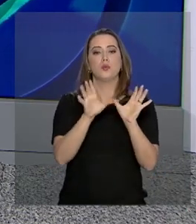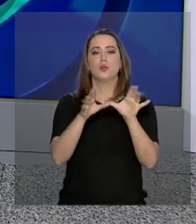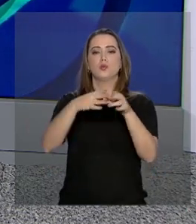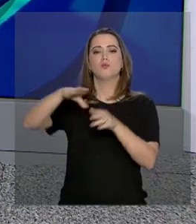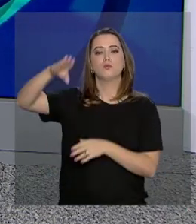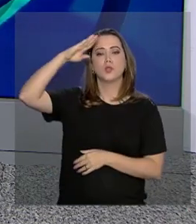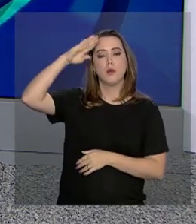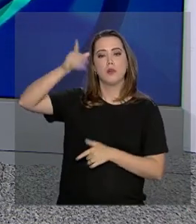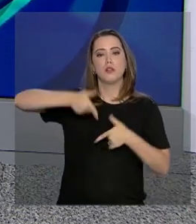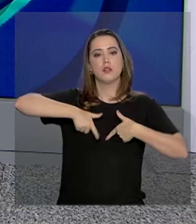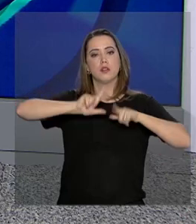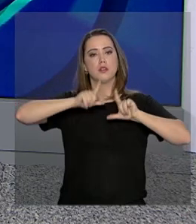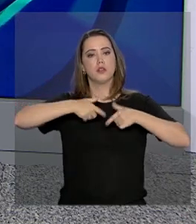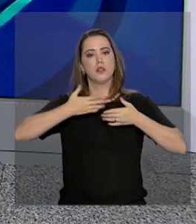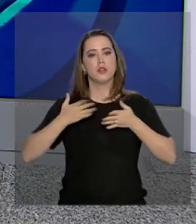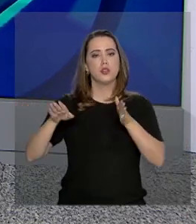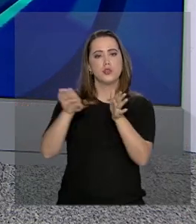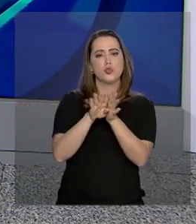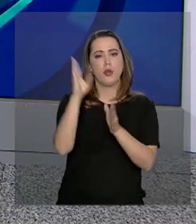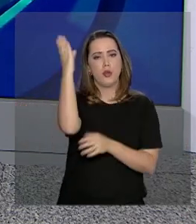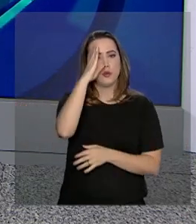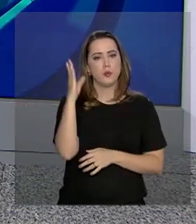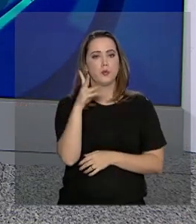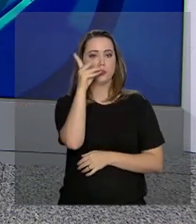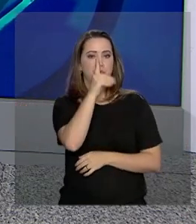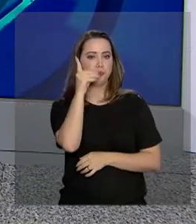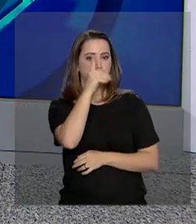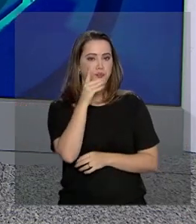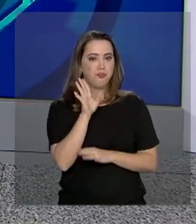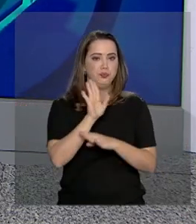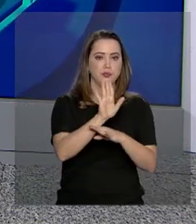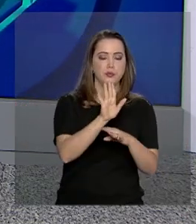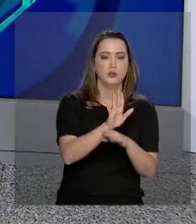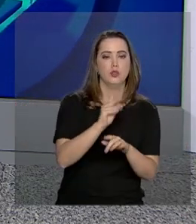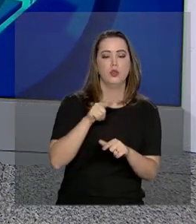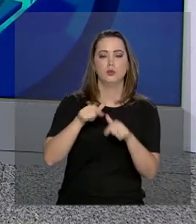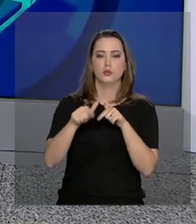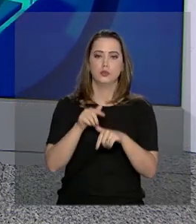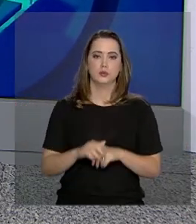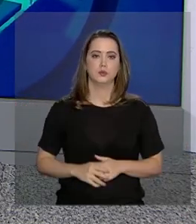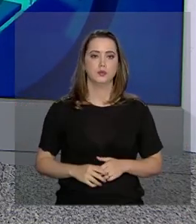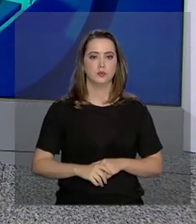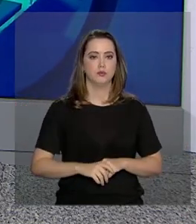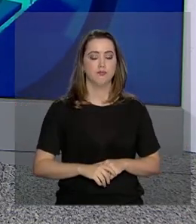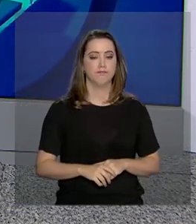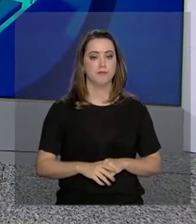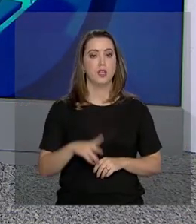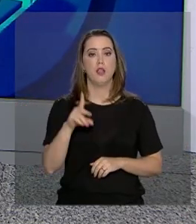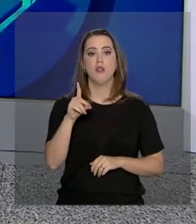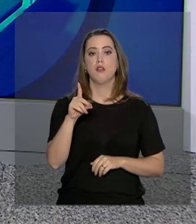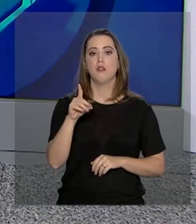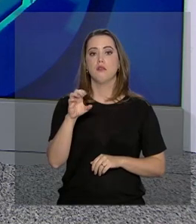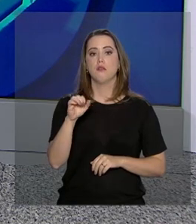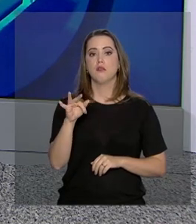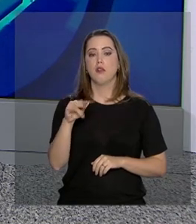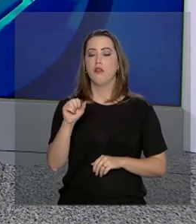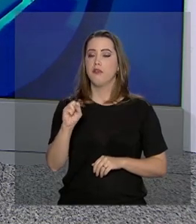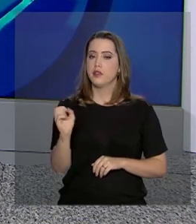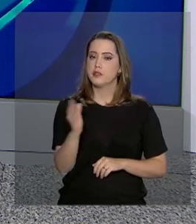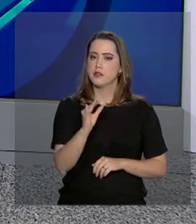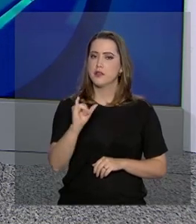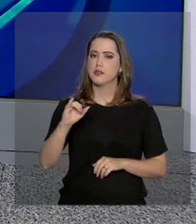militares israelenses que desembarcaram no Brasil neste domingo para reforçar as ações. Segundo a Defesa Civil, já